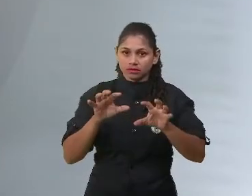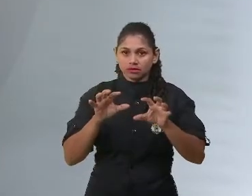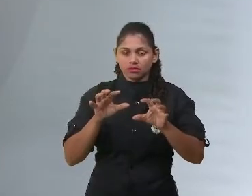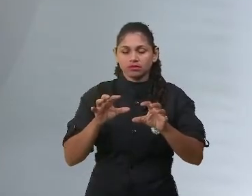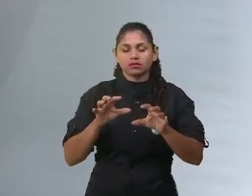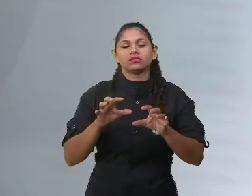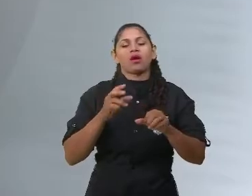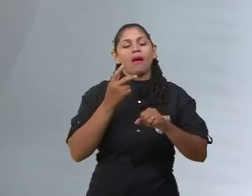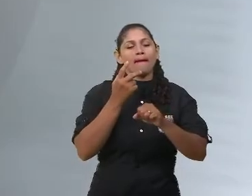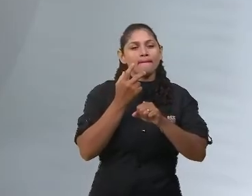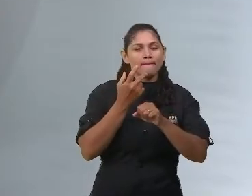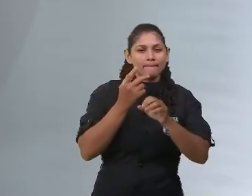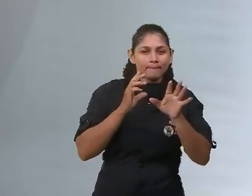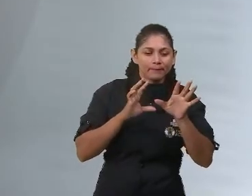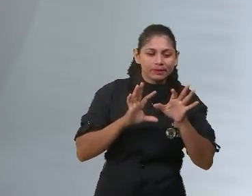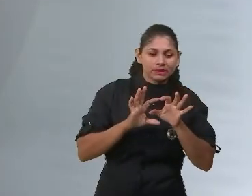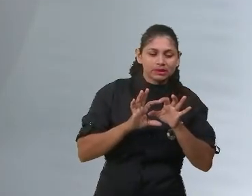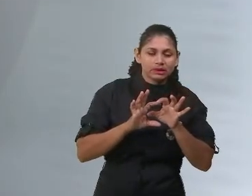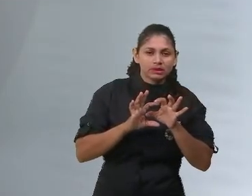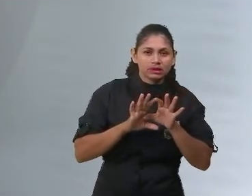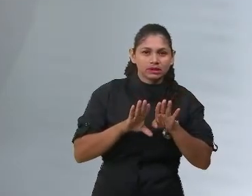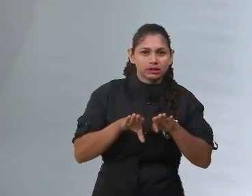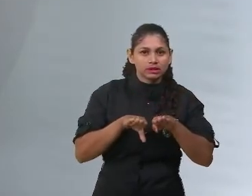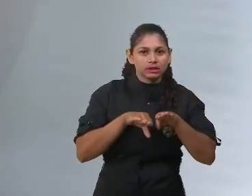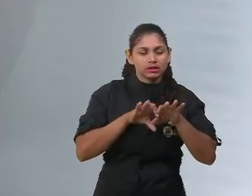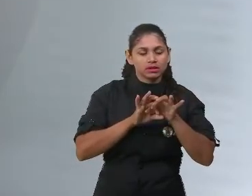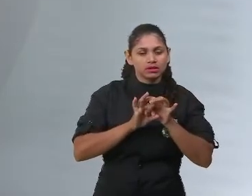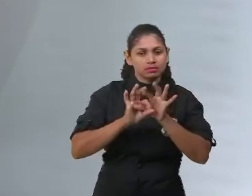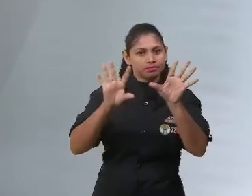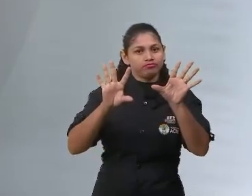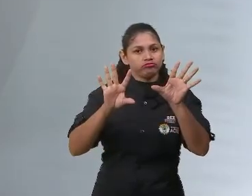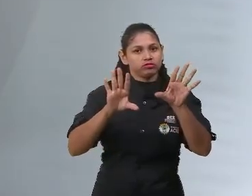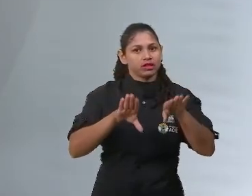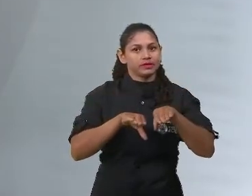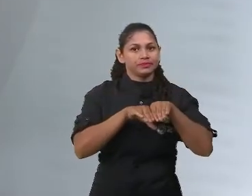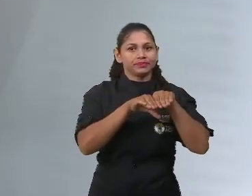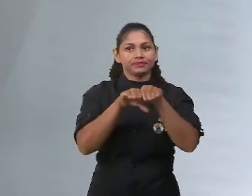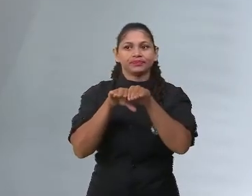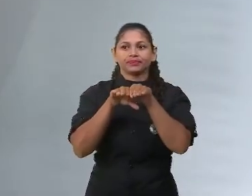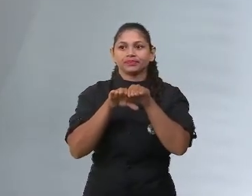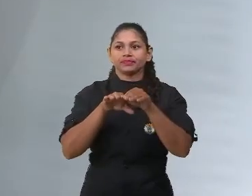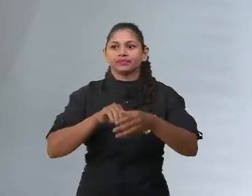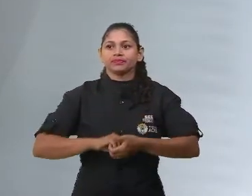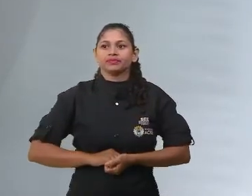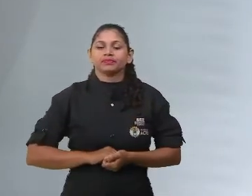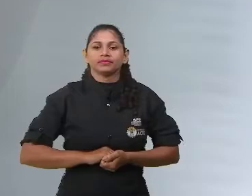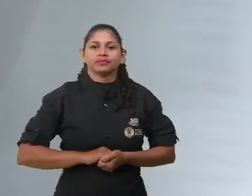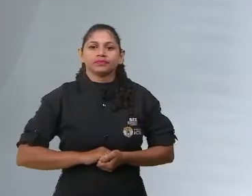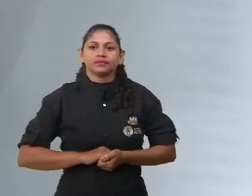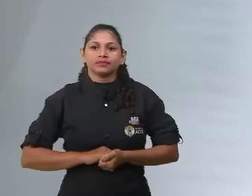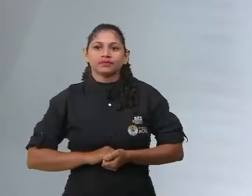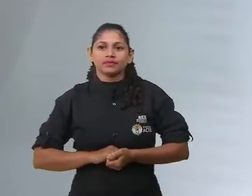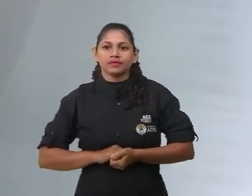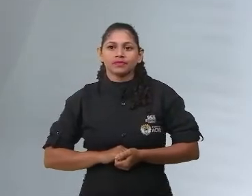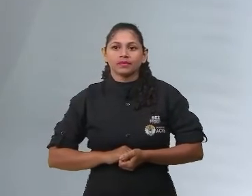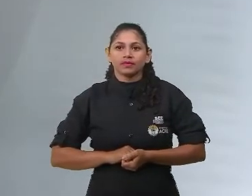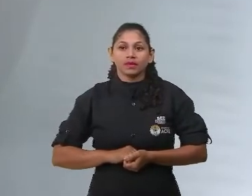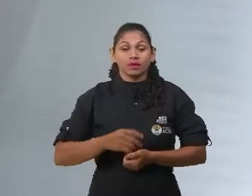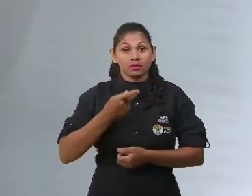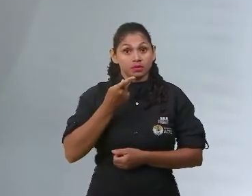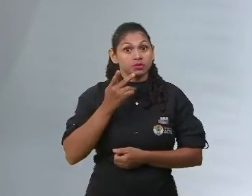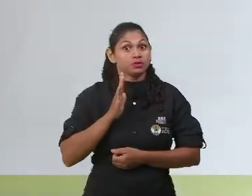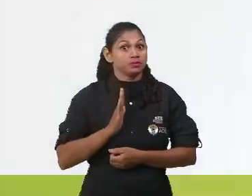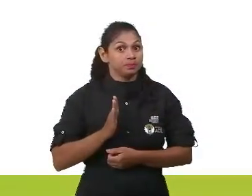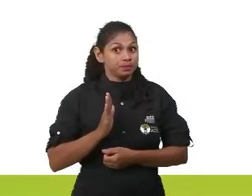de liberdade e de igualdade. Aí, olha só as influências iluministas aqui no mundo, tá? Como eu falei para